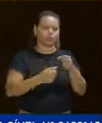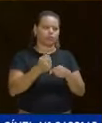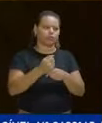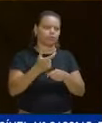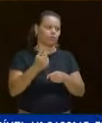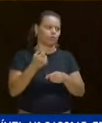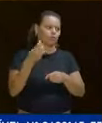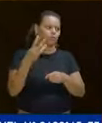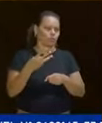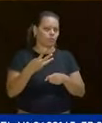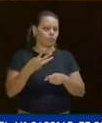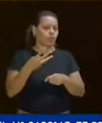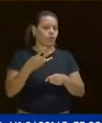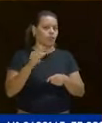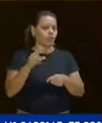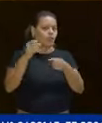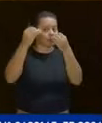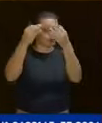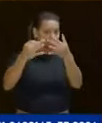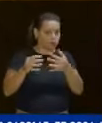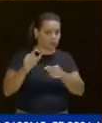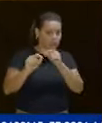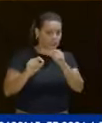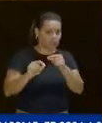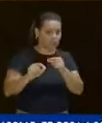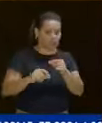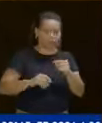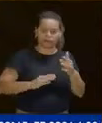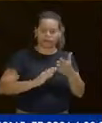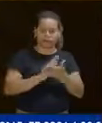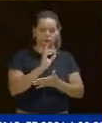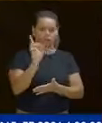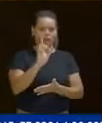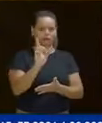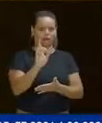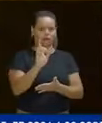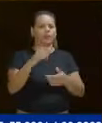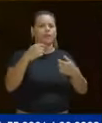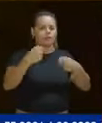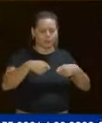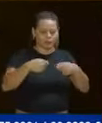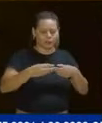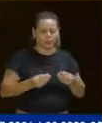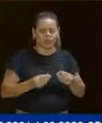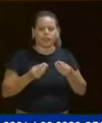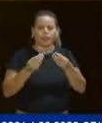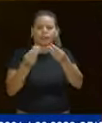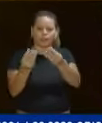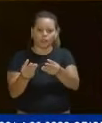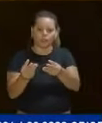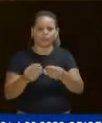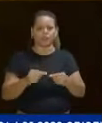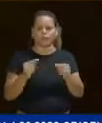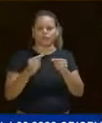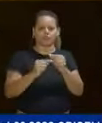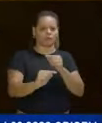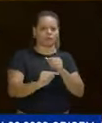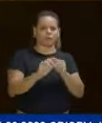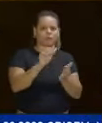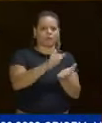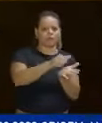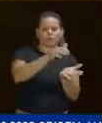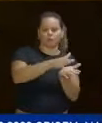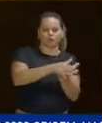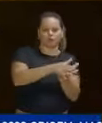8072/2023, lá desaprova e manda devolver. Lá não tem aplicação de